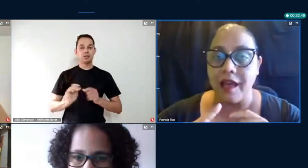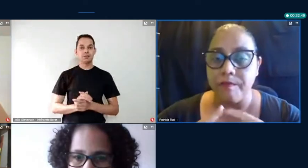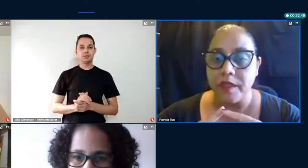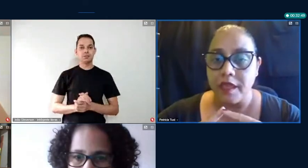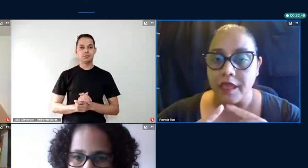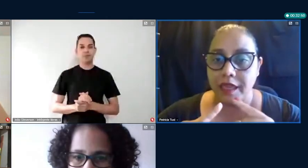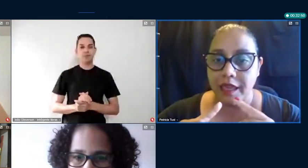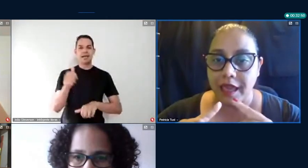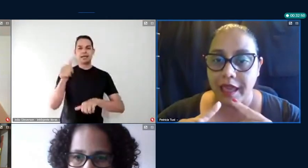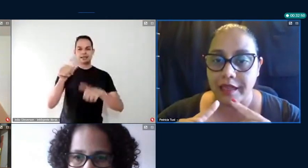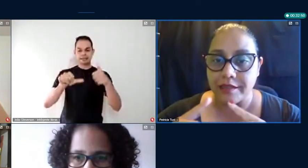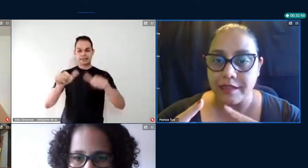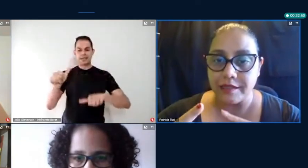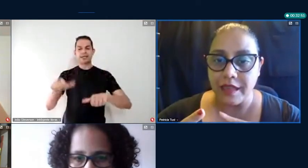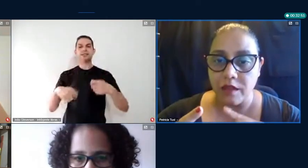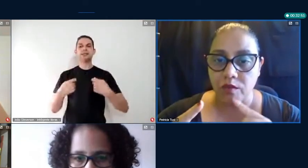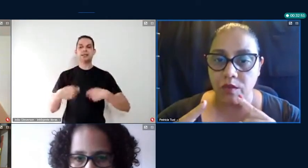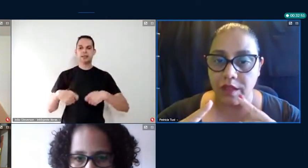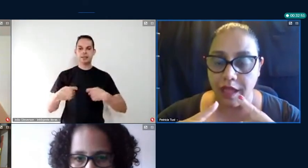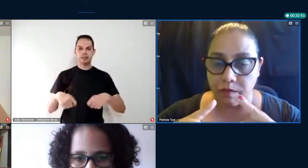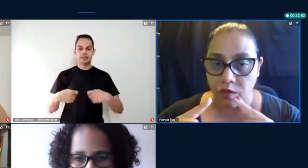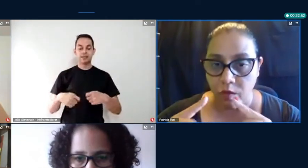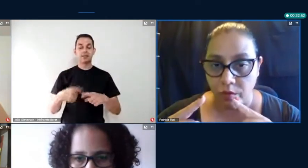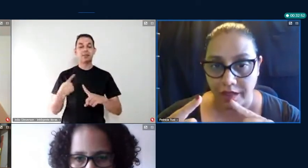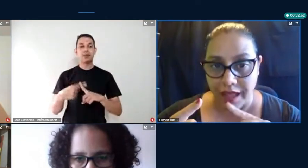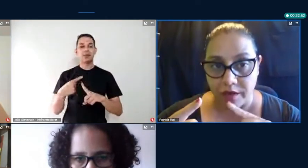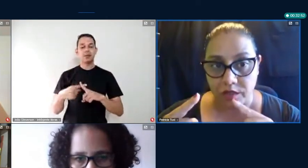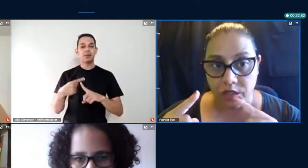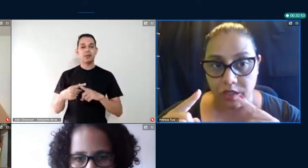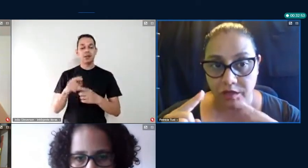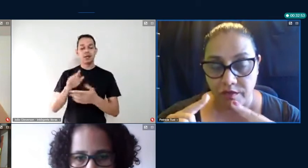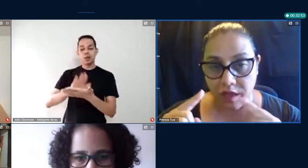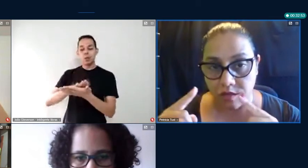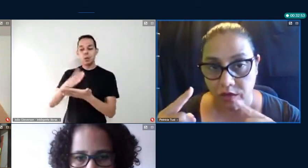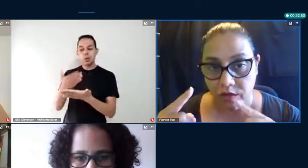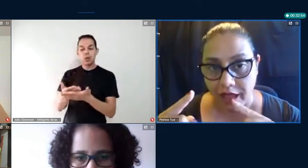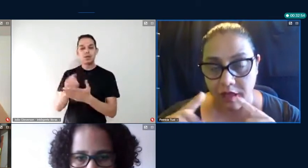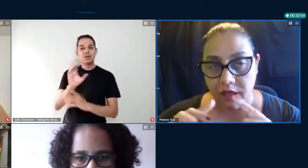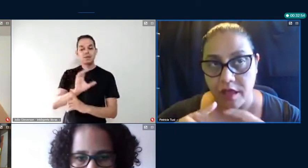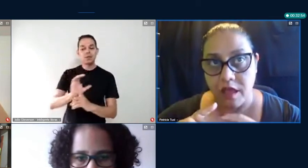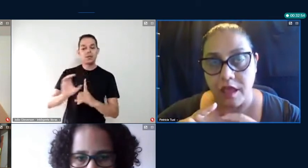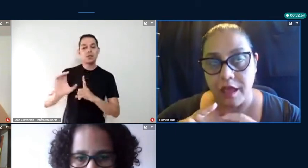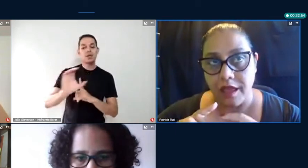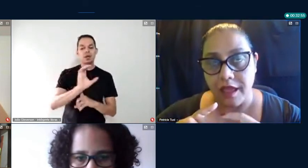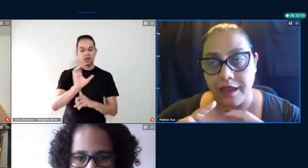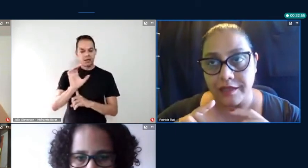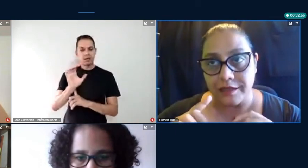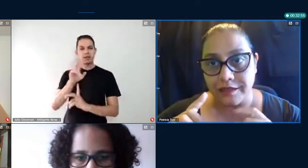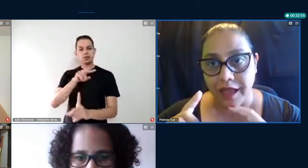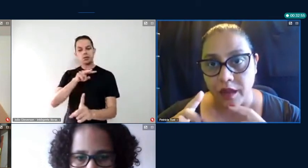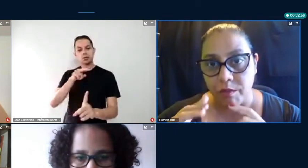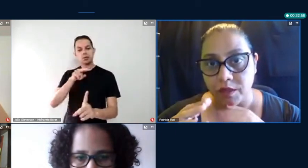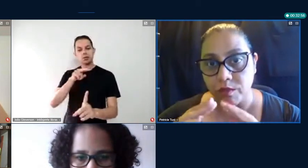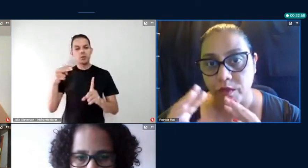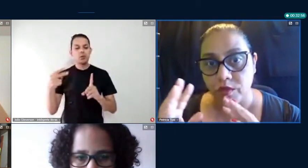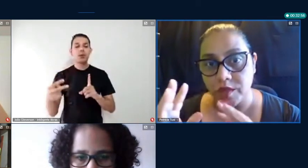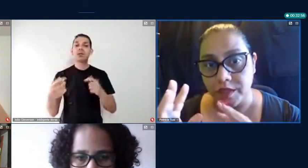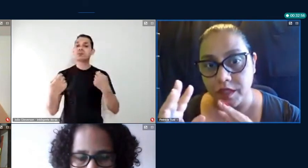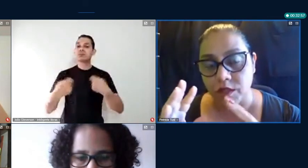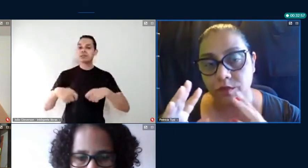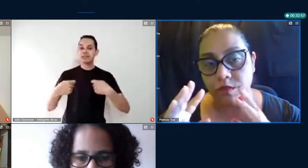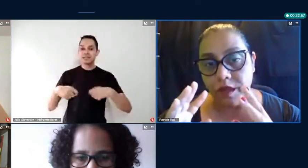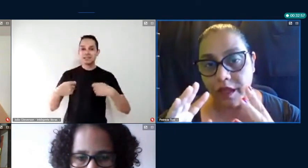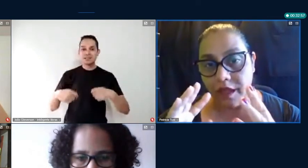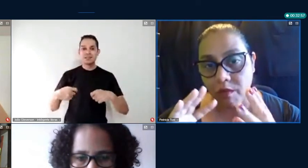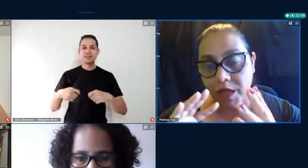analisar que esse desenho do intérprete comunitário, a gente ainda vê esse olhar necessário, mas um pouco